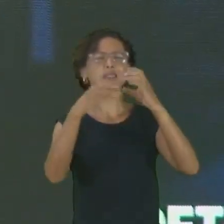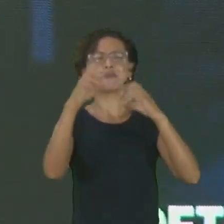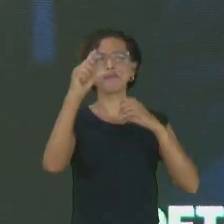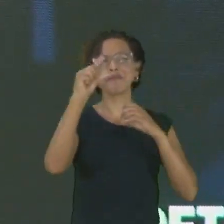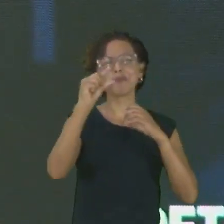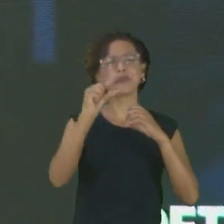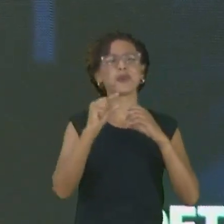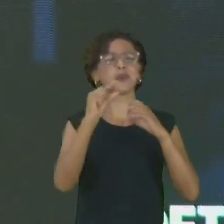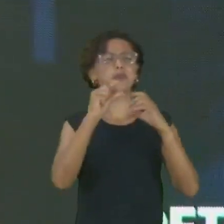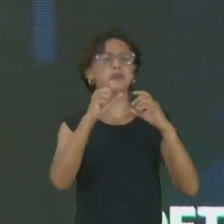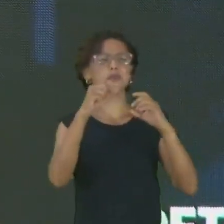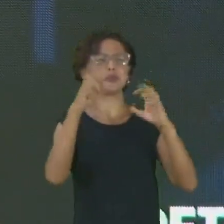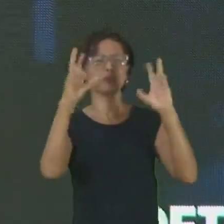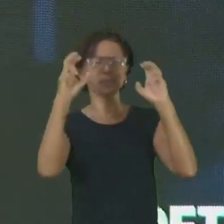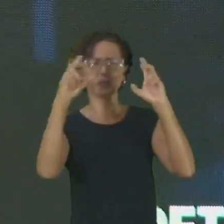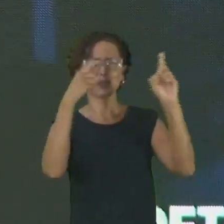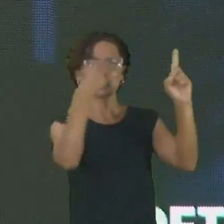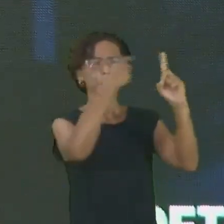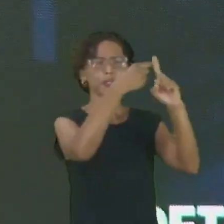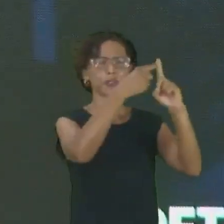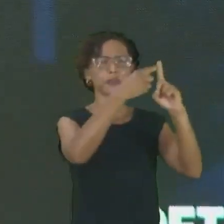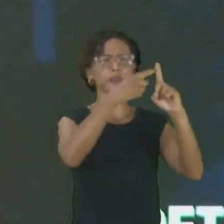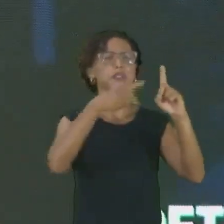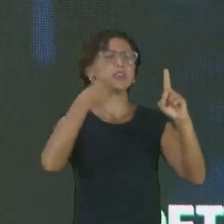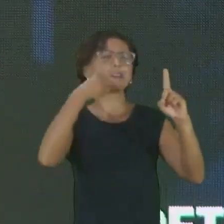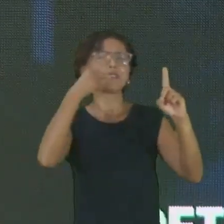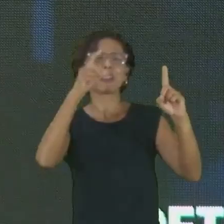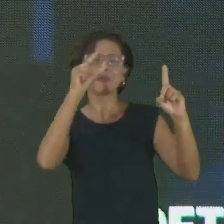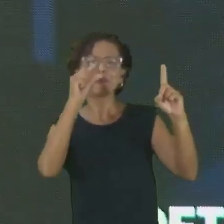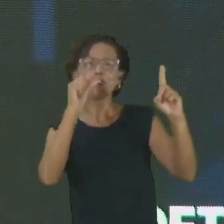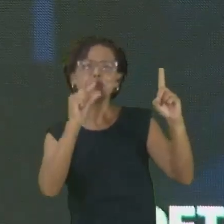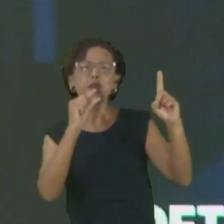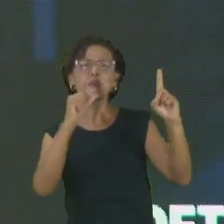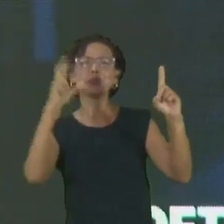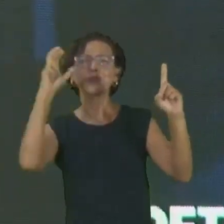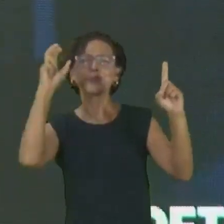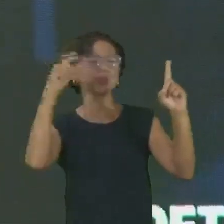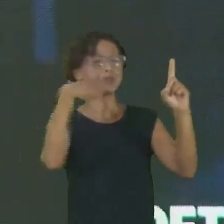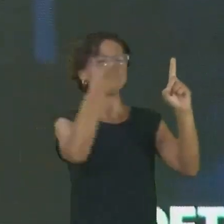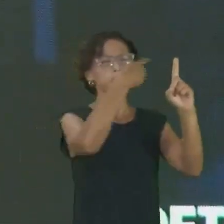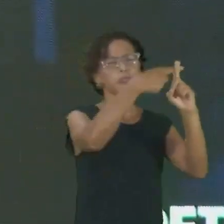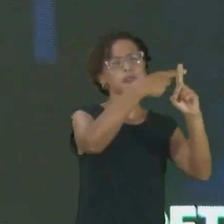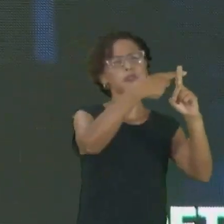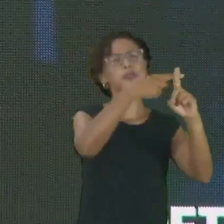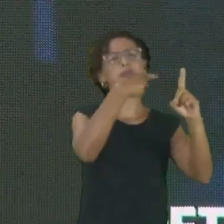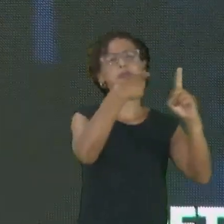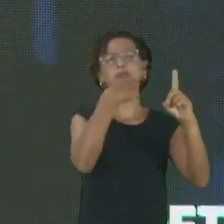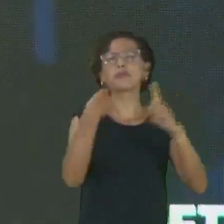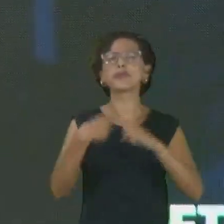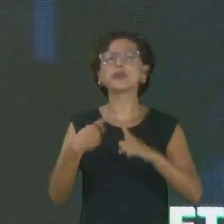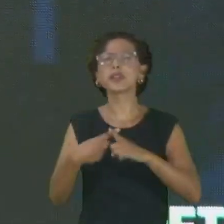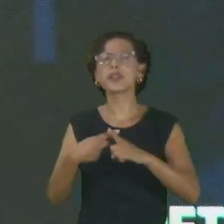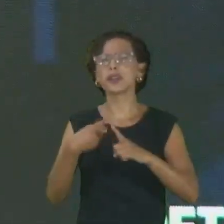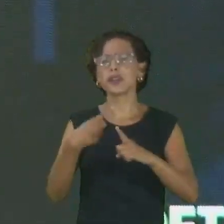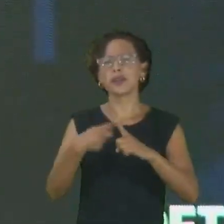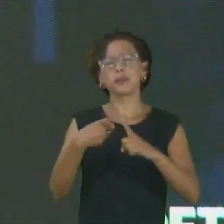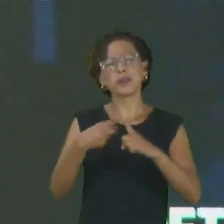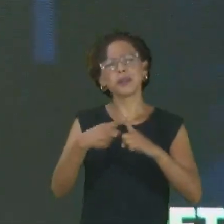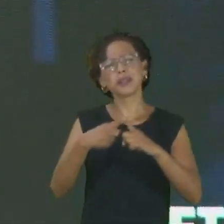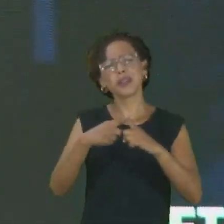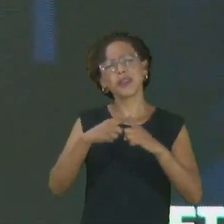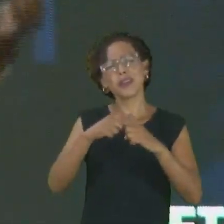cruz, porque aos poucos a igreja está se afastando da cruz,